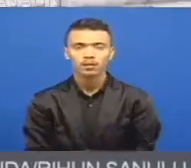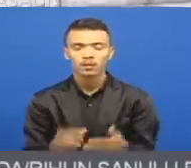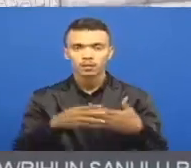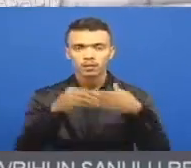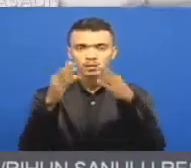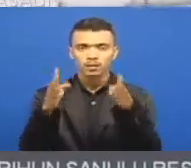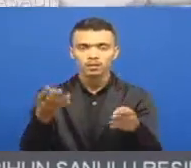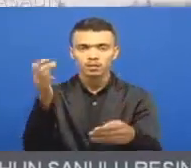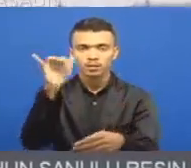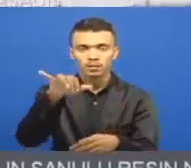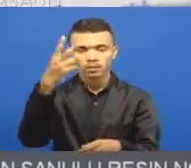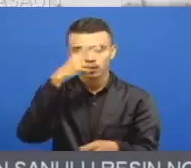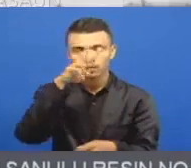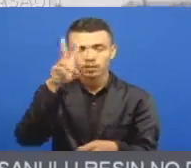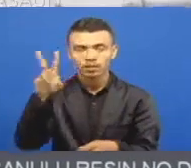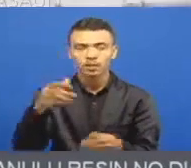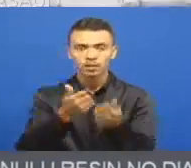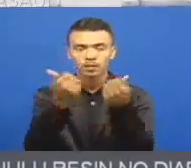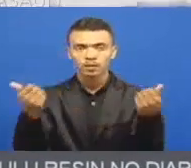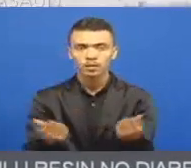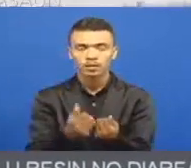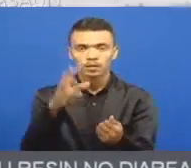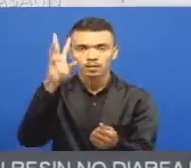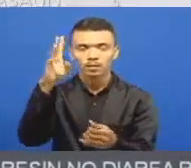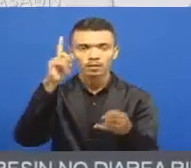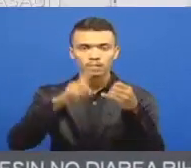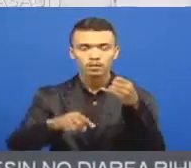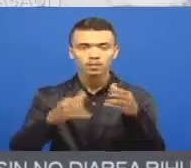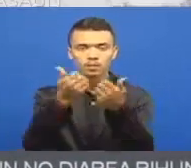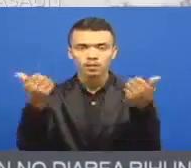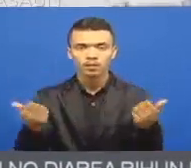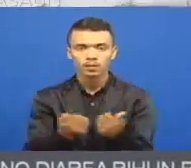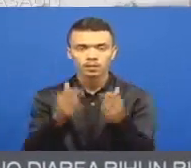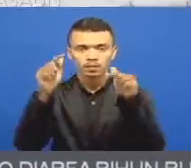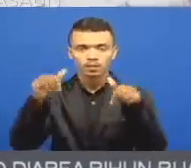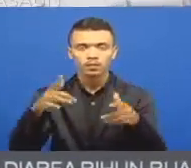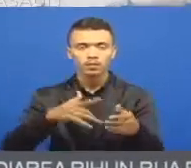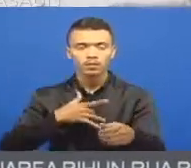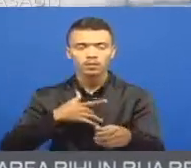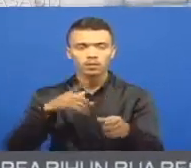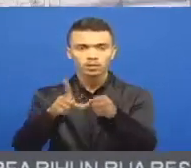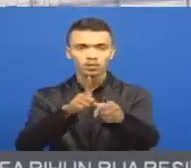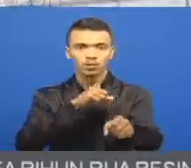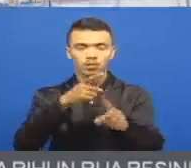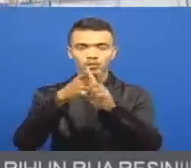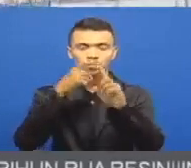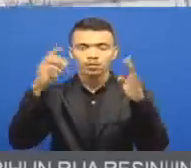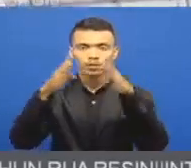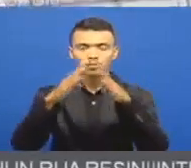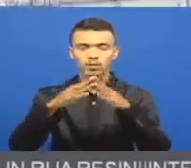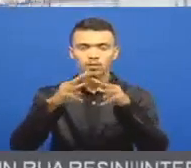hare liu ba sukura ho alianen e kuslim ka lei dana ami senti ami do bun hosi capital municipio ho